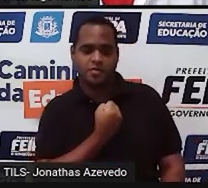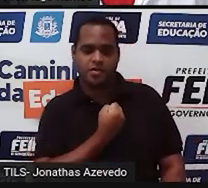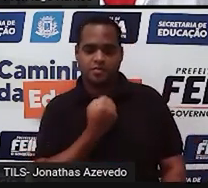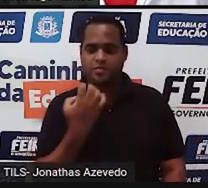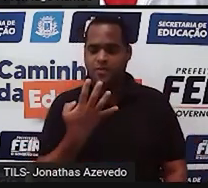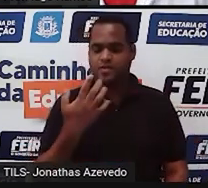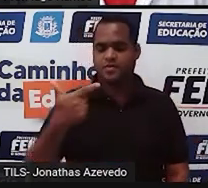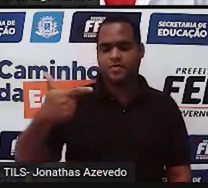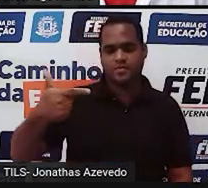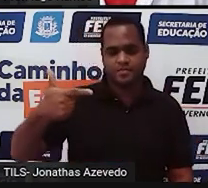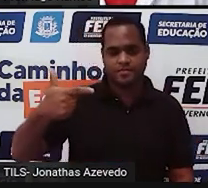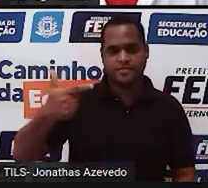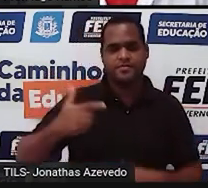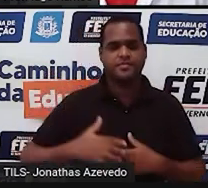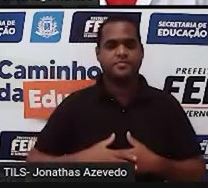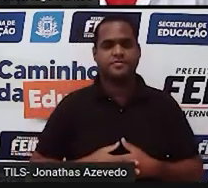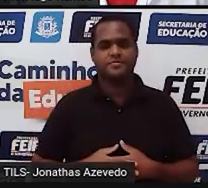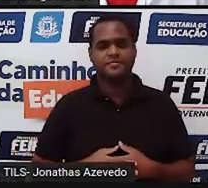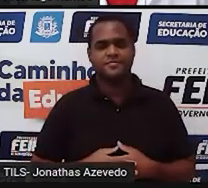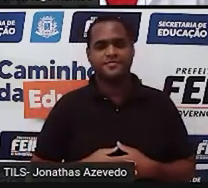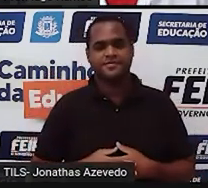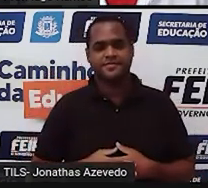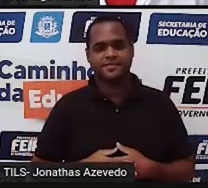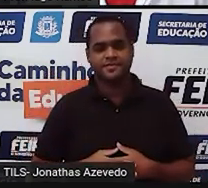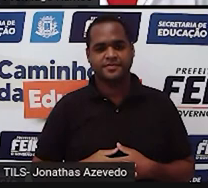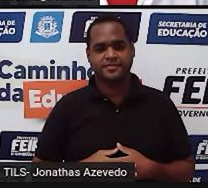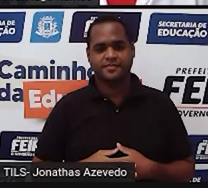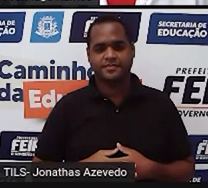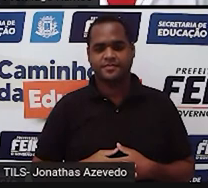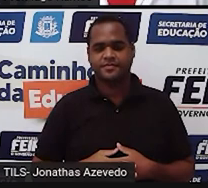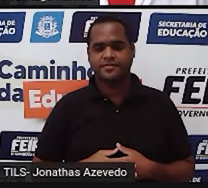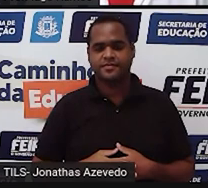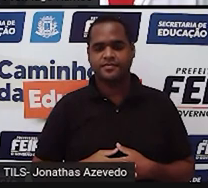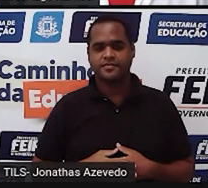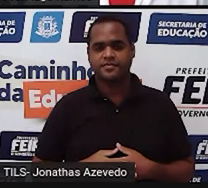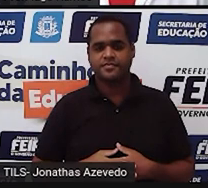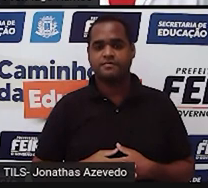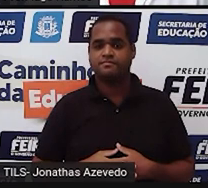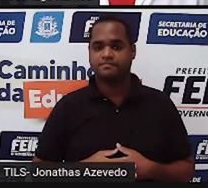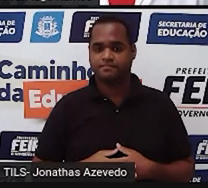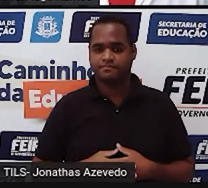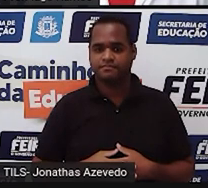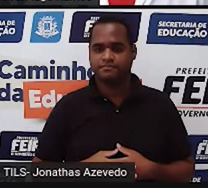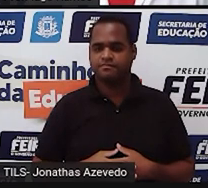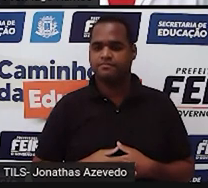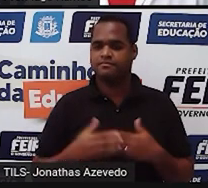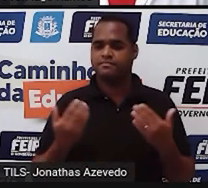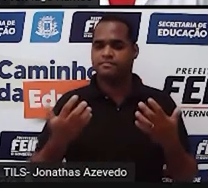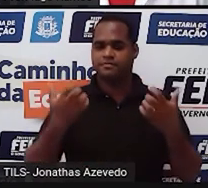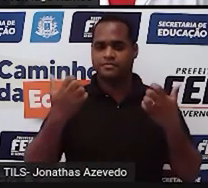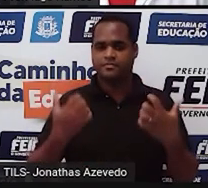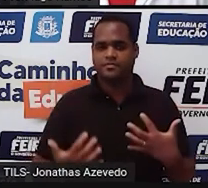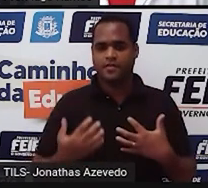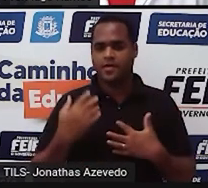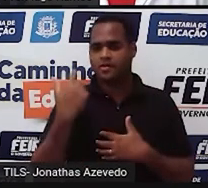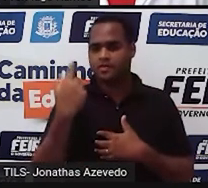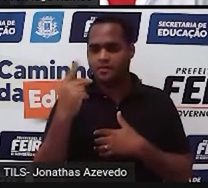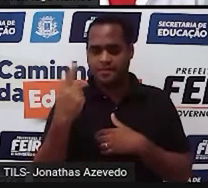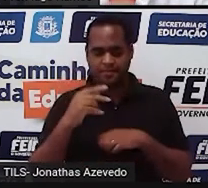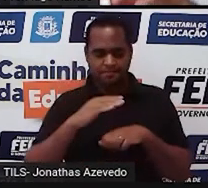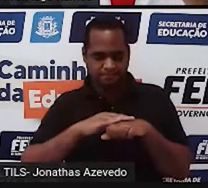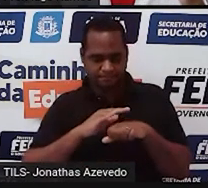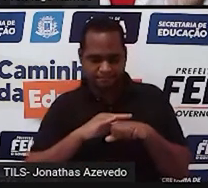está na página 42 tá bom Tá bom então chegou o momento de você